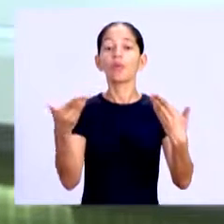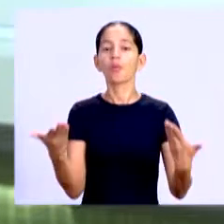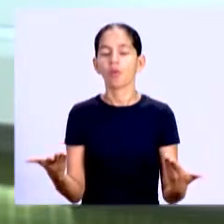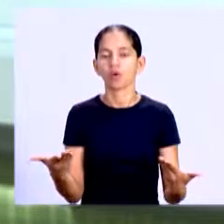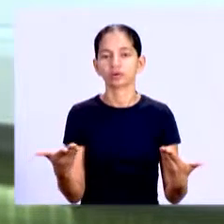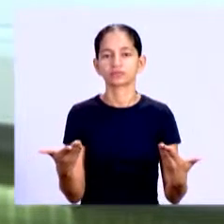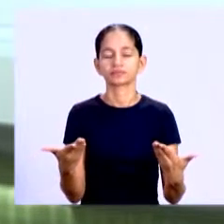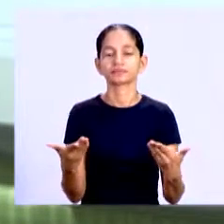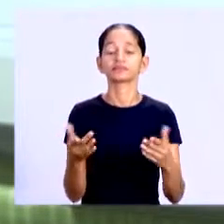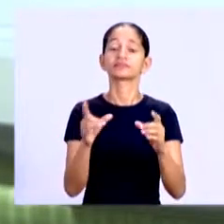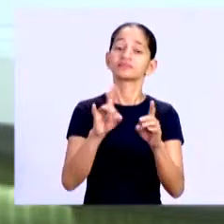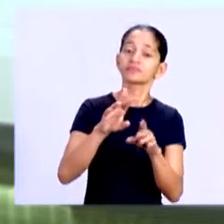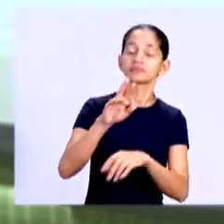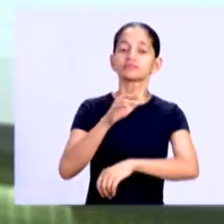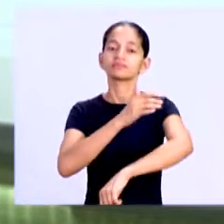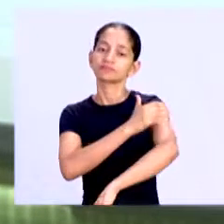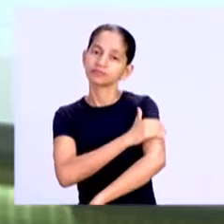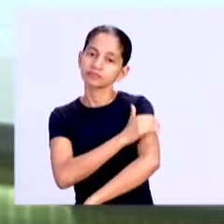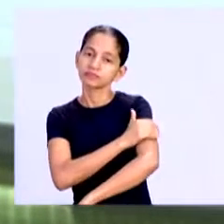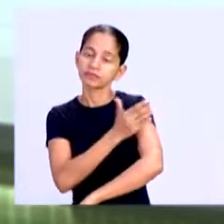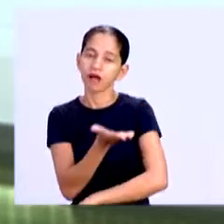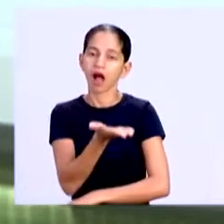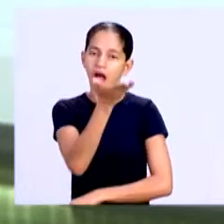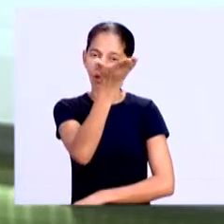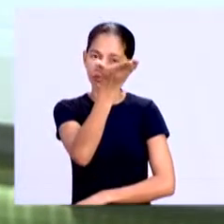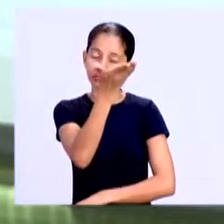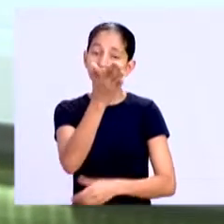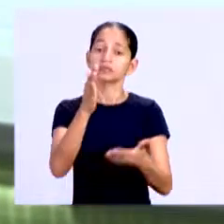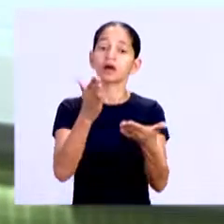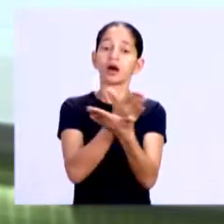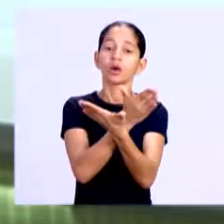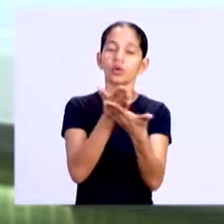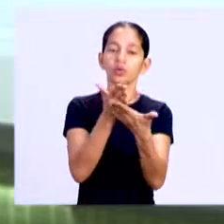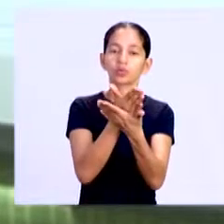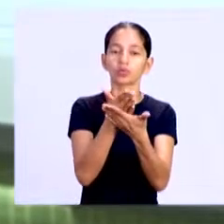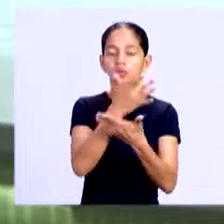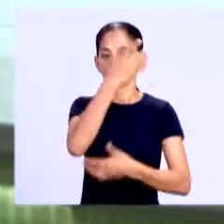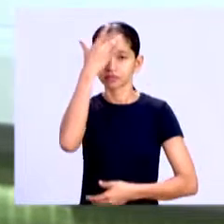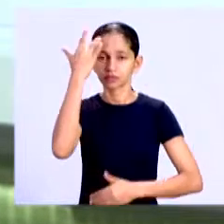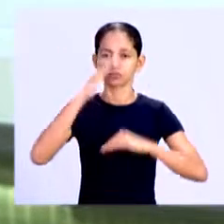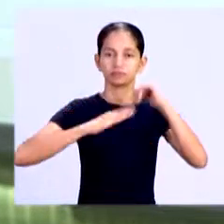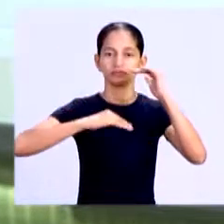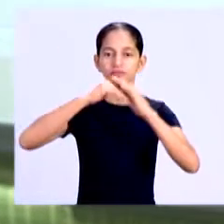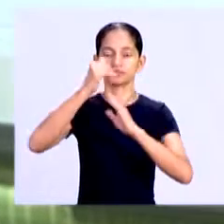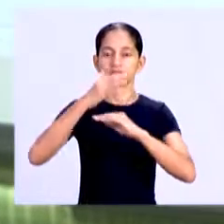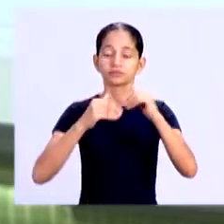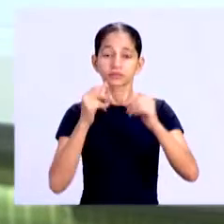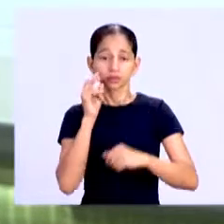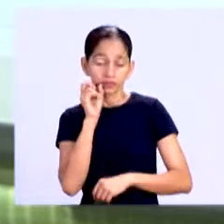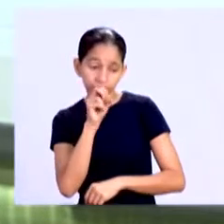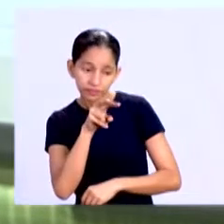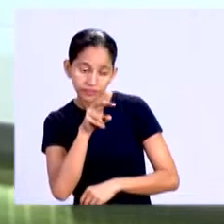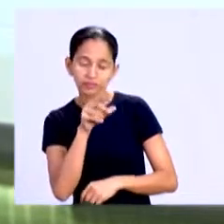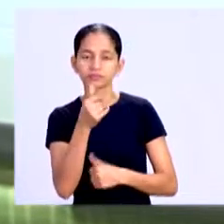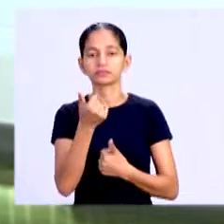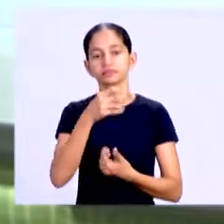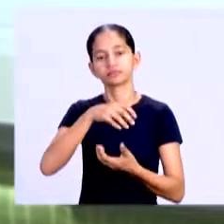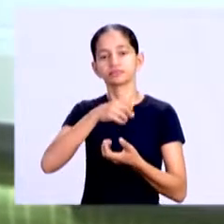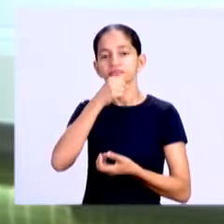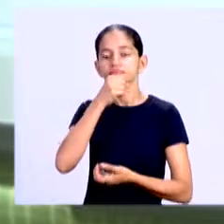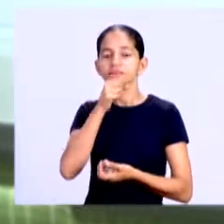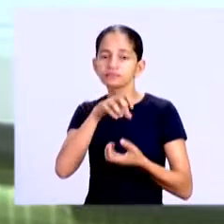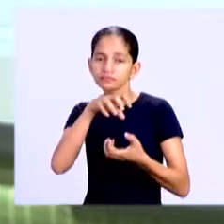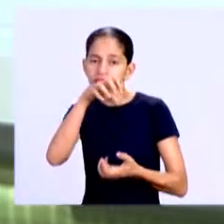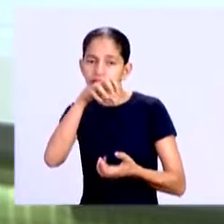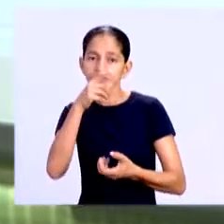sobre a hipertensão e a diabetes e os cuidados que o cuidador precisa apresentar com esse idoso que apresentam